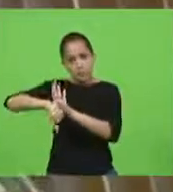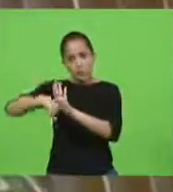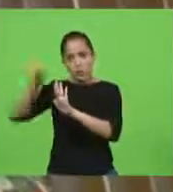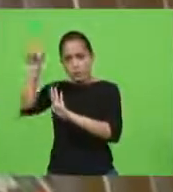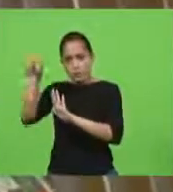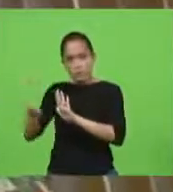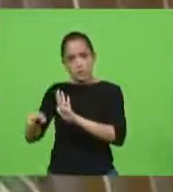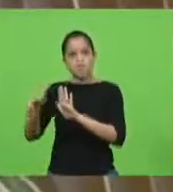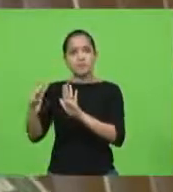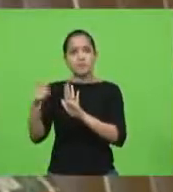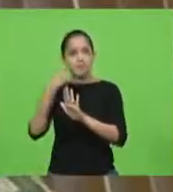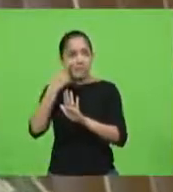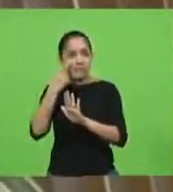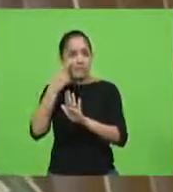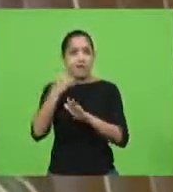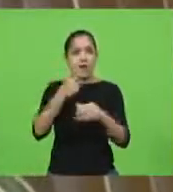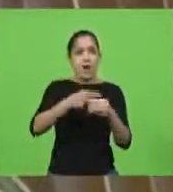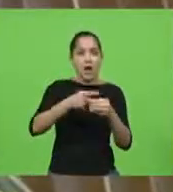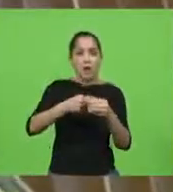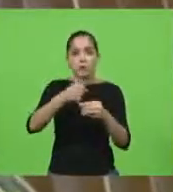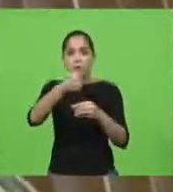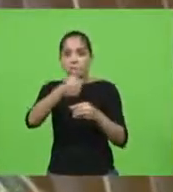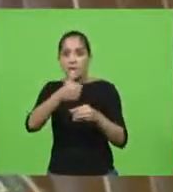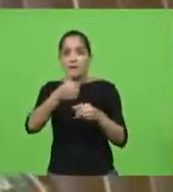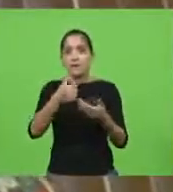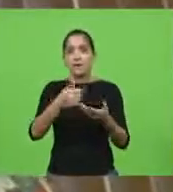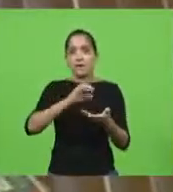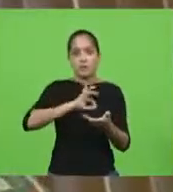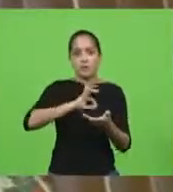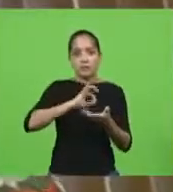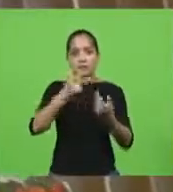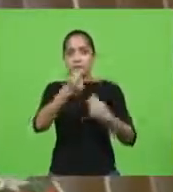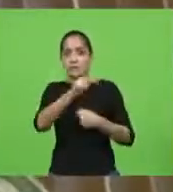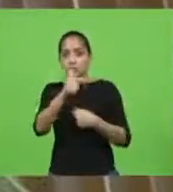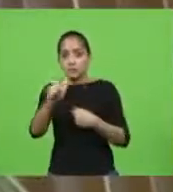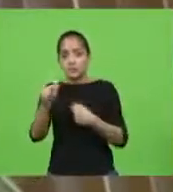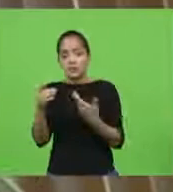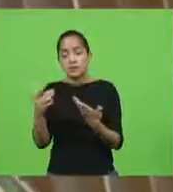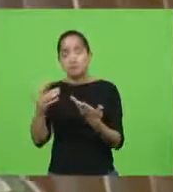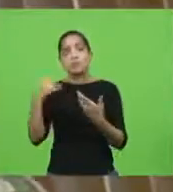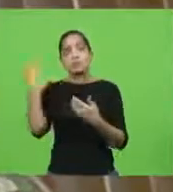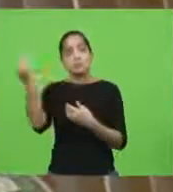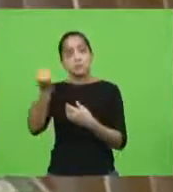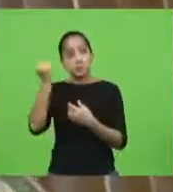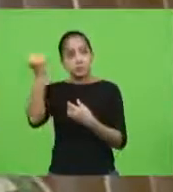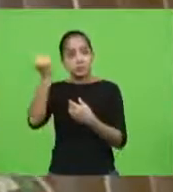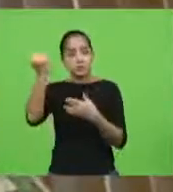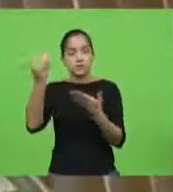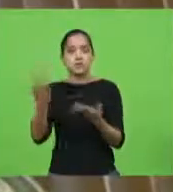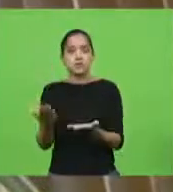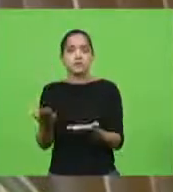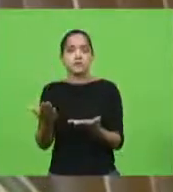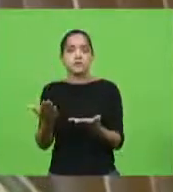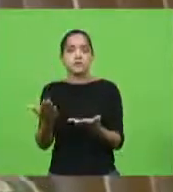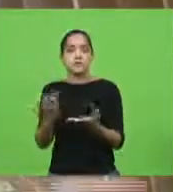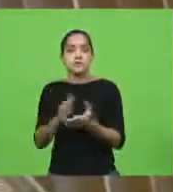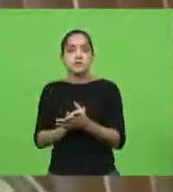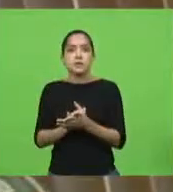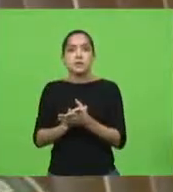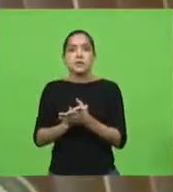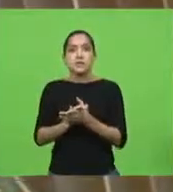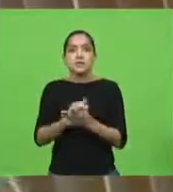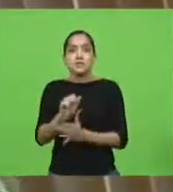menos policiamento, de onde ele pode cometer o crime, né? Então, é importante também nós termos resguardado esses índices